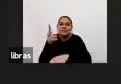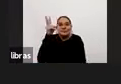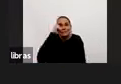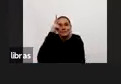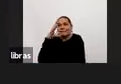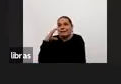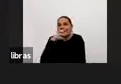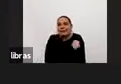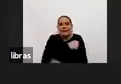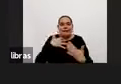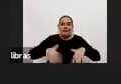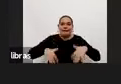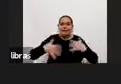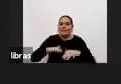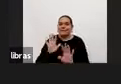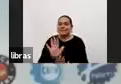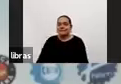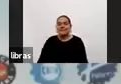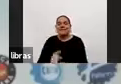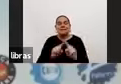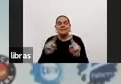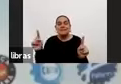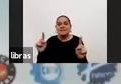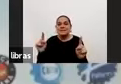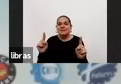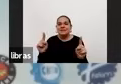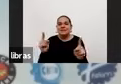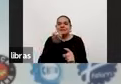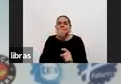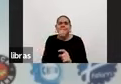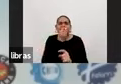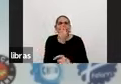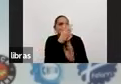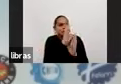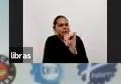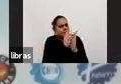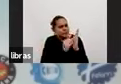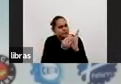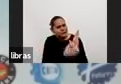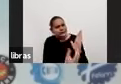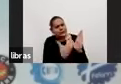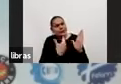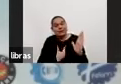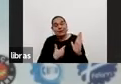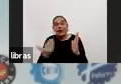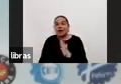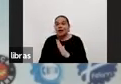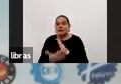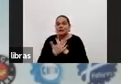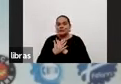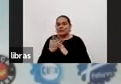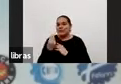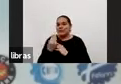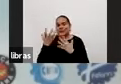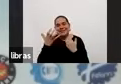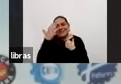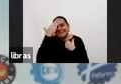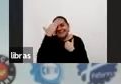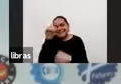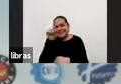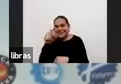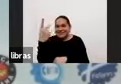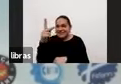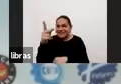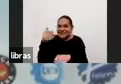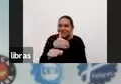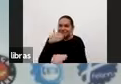maior pressa, mas o Secultura foi muito rico aqui, nos ajudou muito. Cid, eu quero agradecer aqui tua participação mais uma